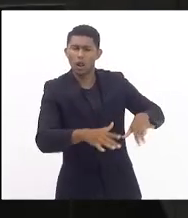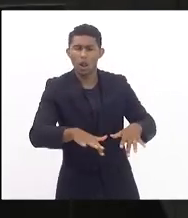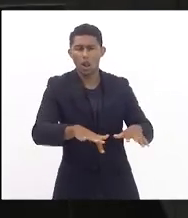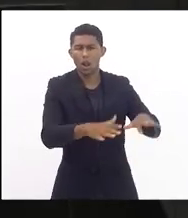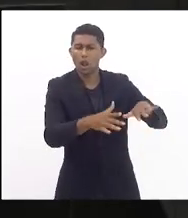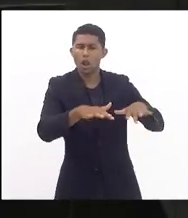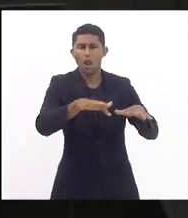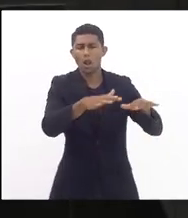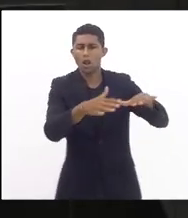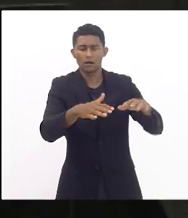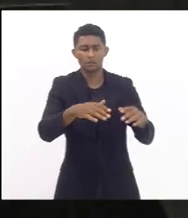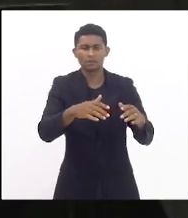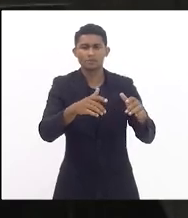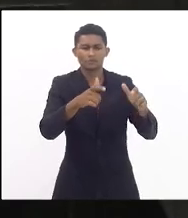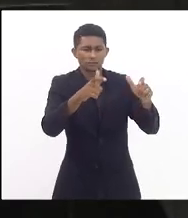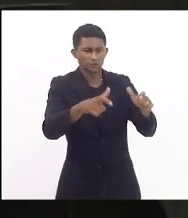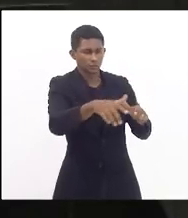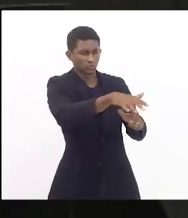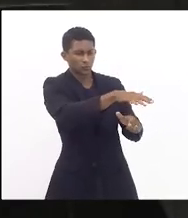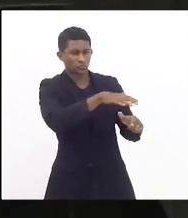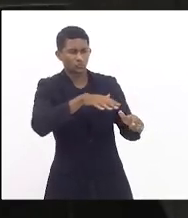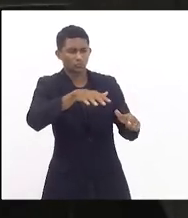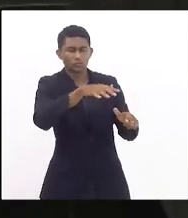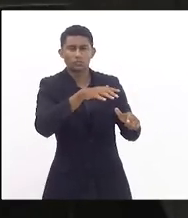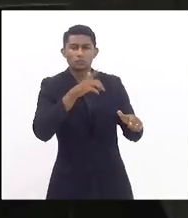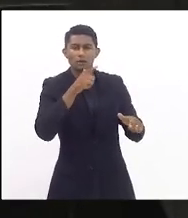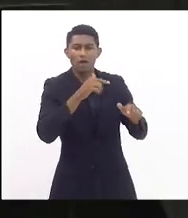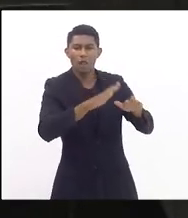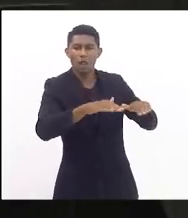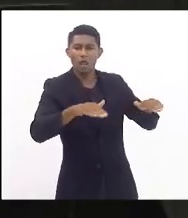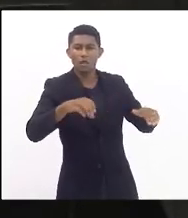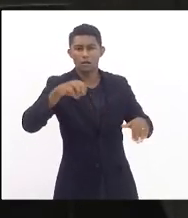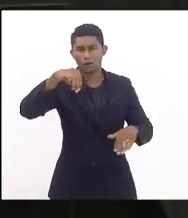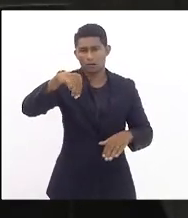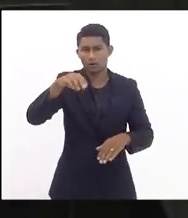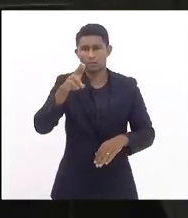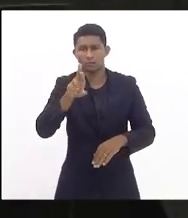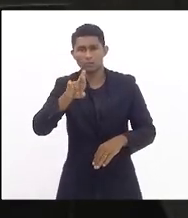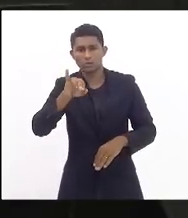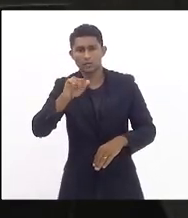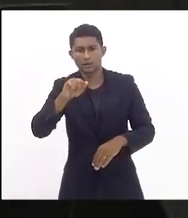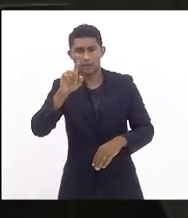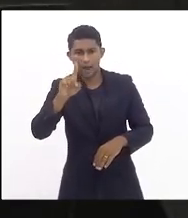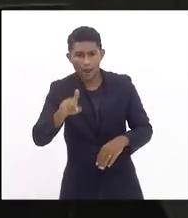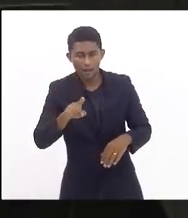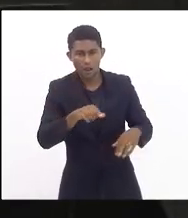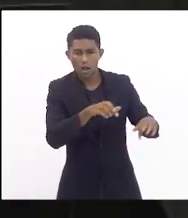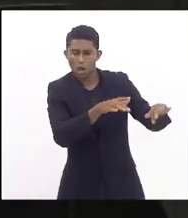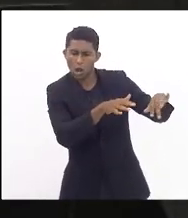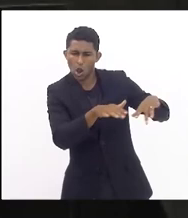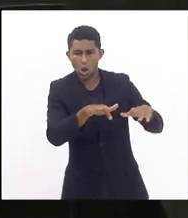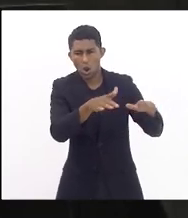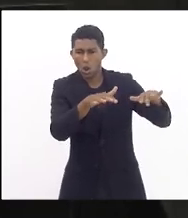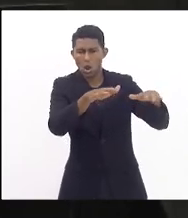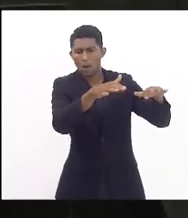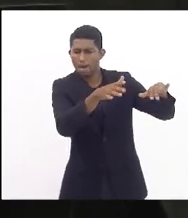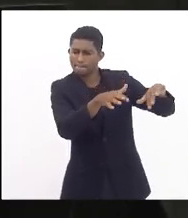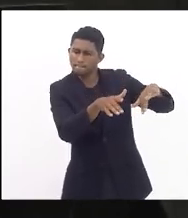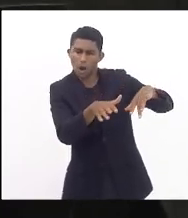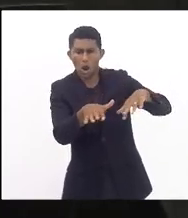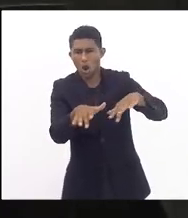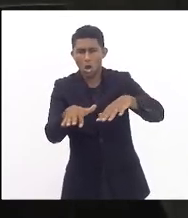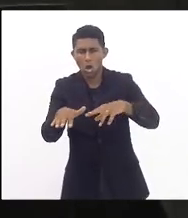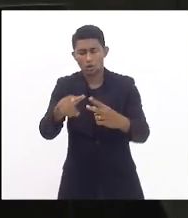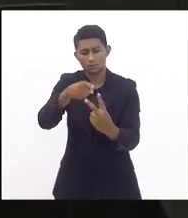Muriaé, que vem desaguar depois pelos seus afluentes no rio Paraíba do Sul, e